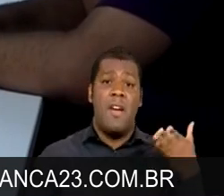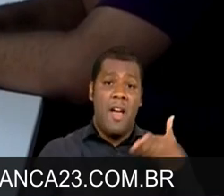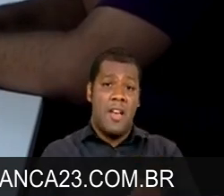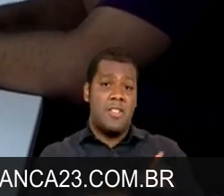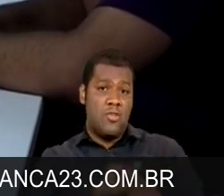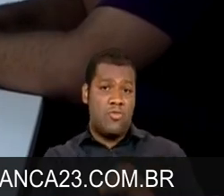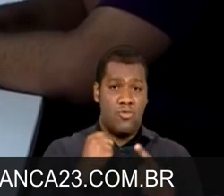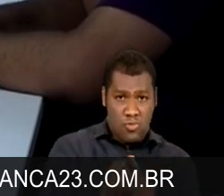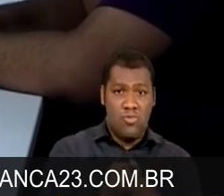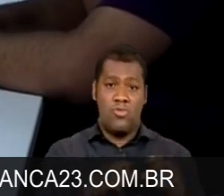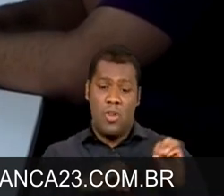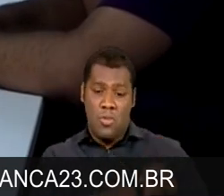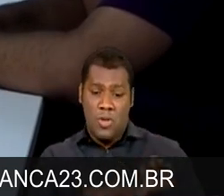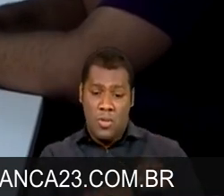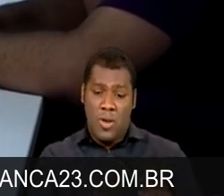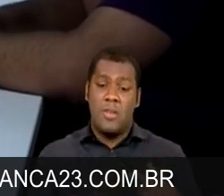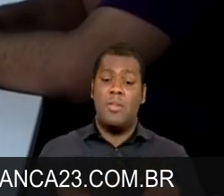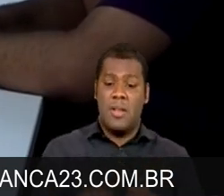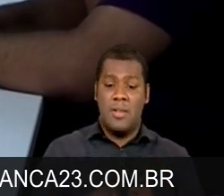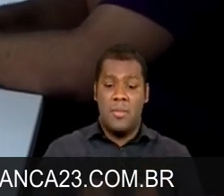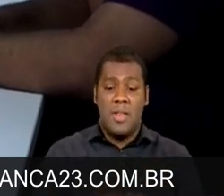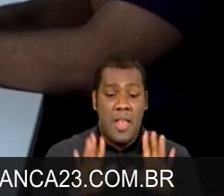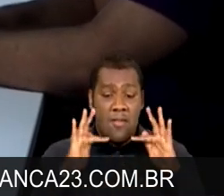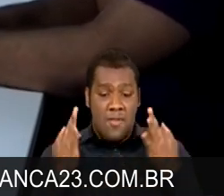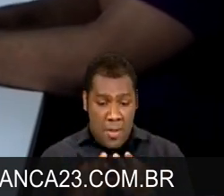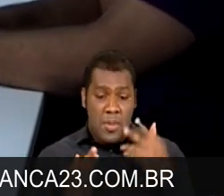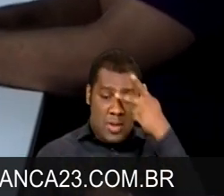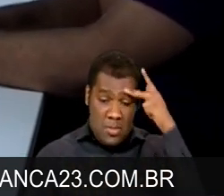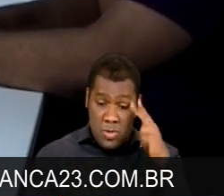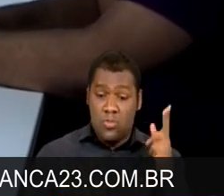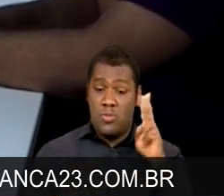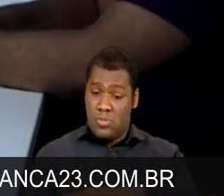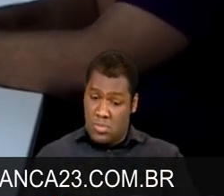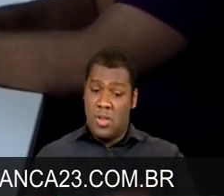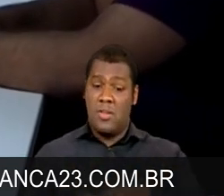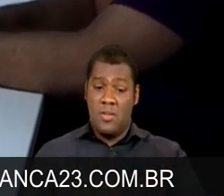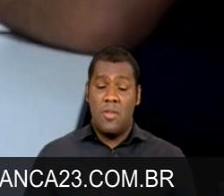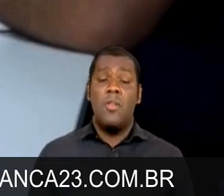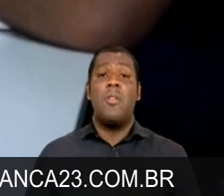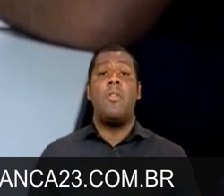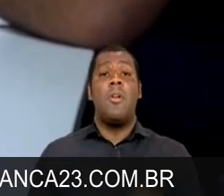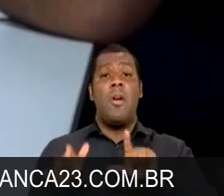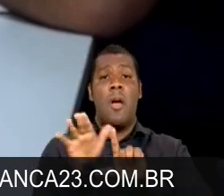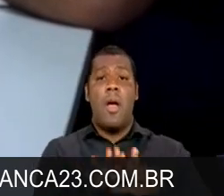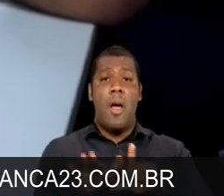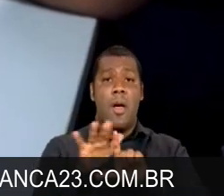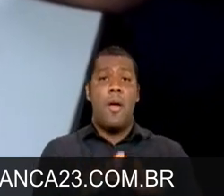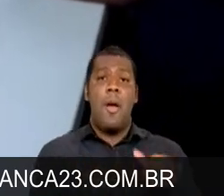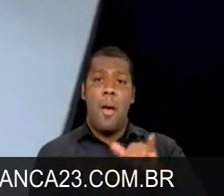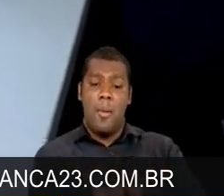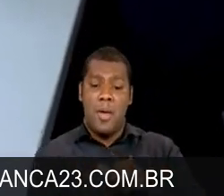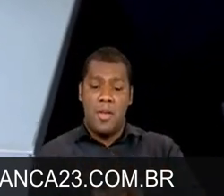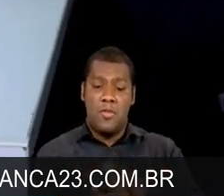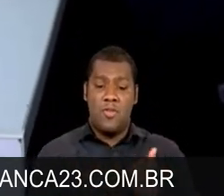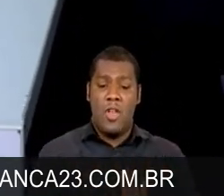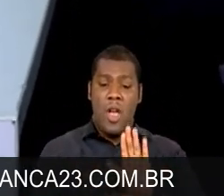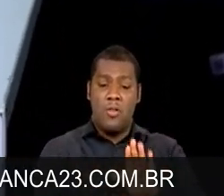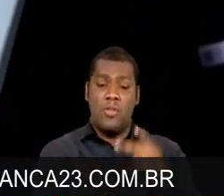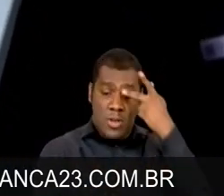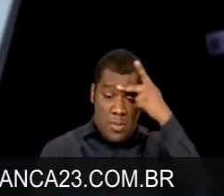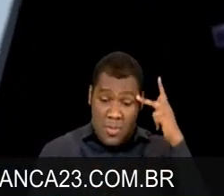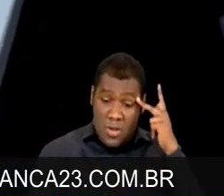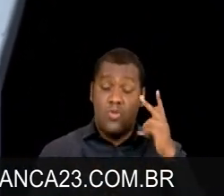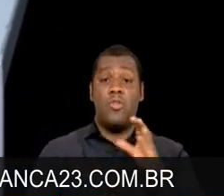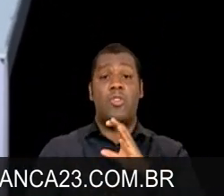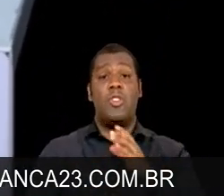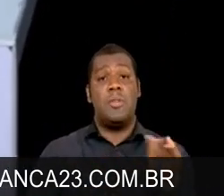unidades prisionais e também seus familiares. O intuito principal desse nosso aplicativo é fazer com que essas pessoas tenham acesso à qualificação